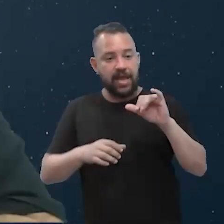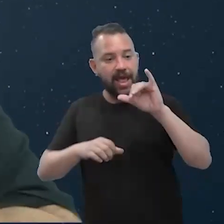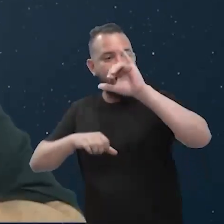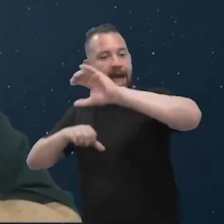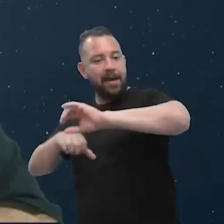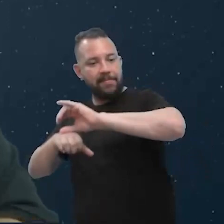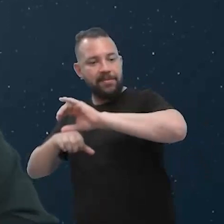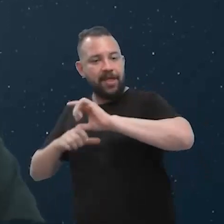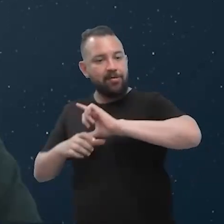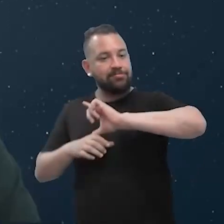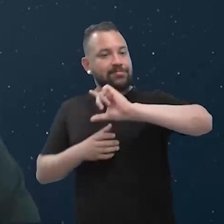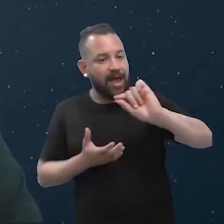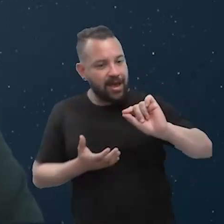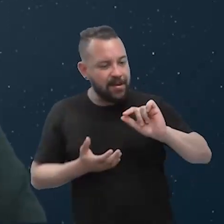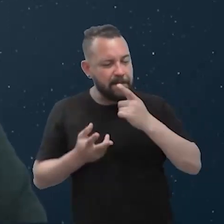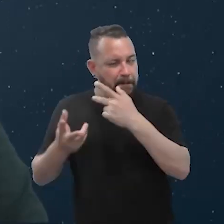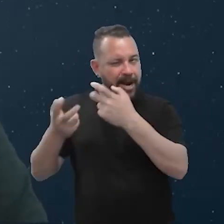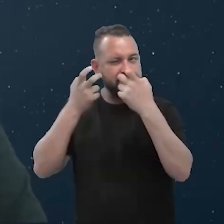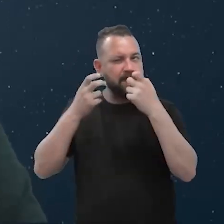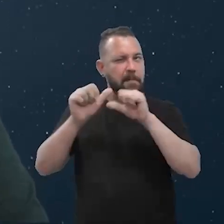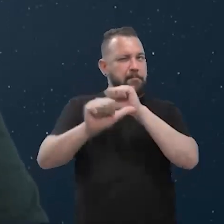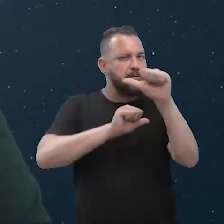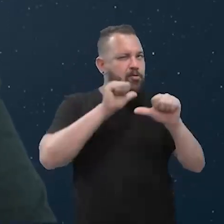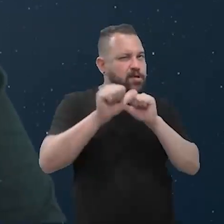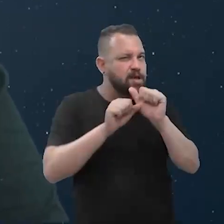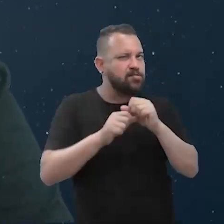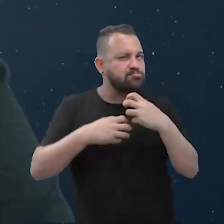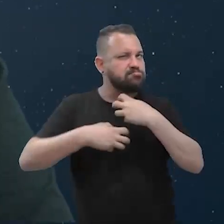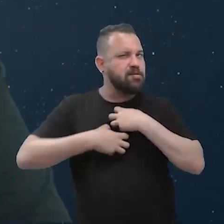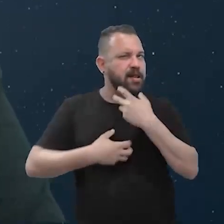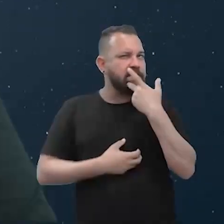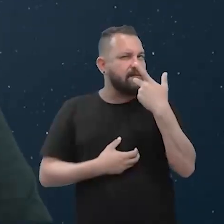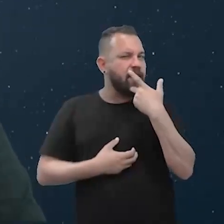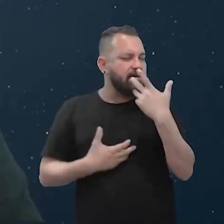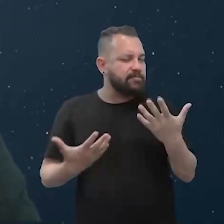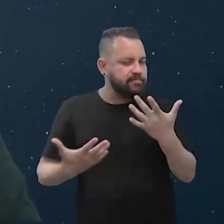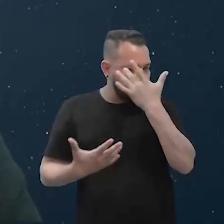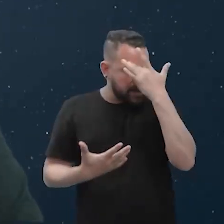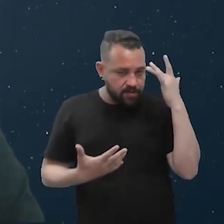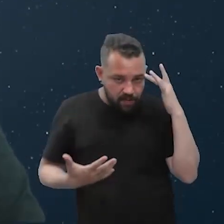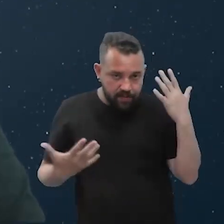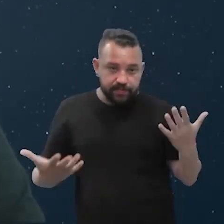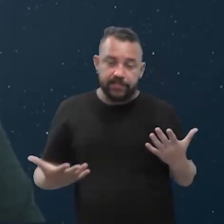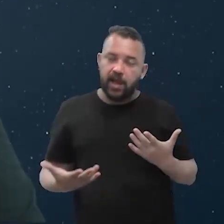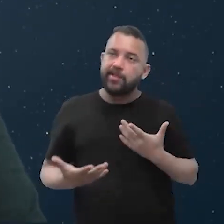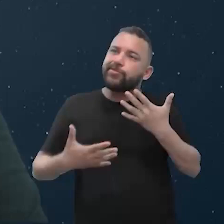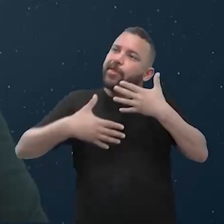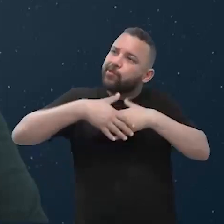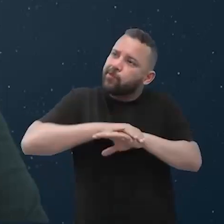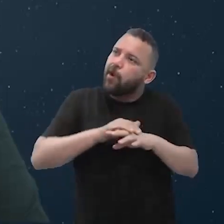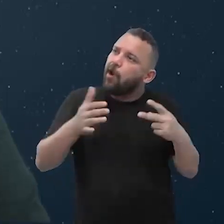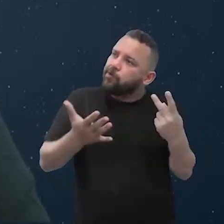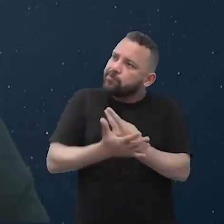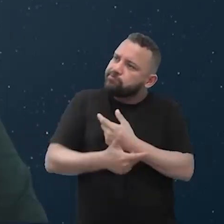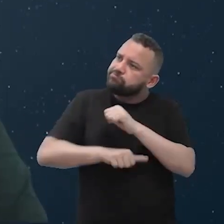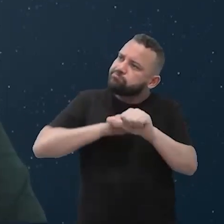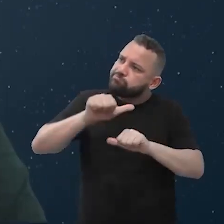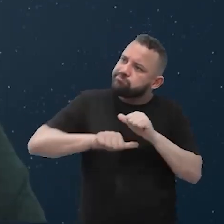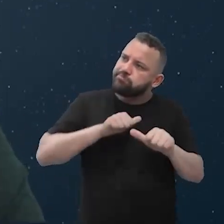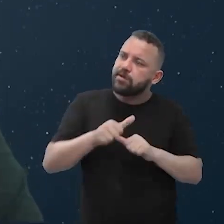vai percebendo a mudança no falar. Essas são as variações que ocorrem naturalmente. É a